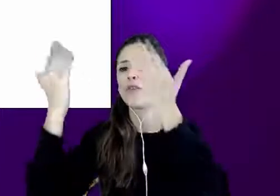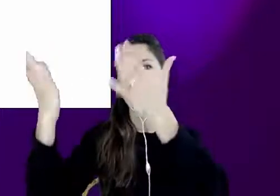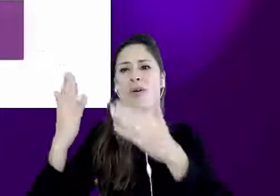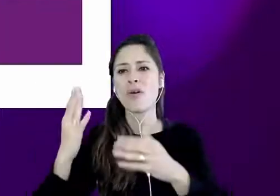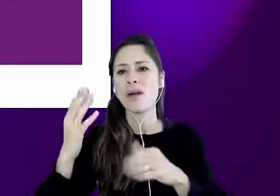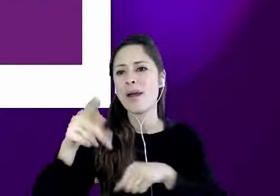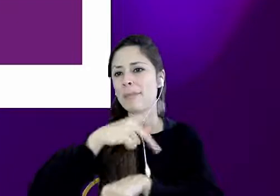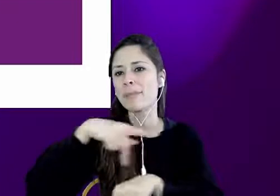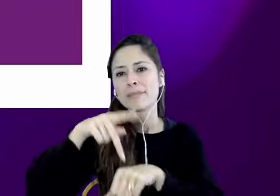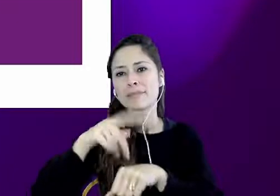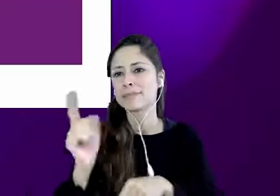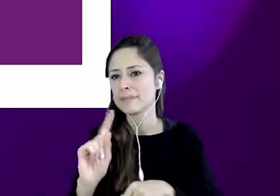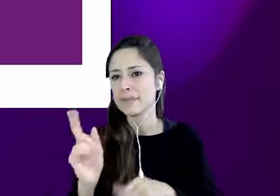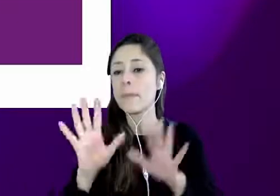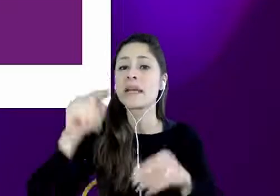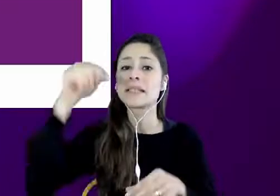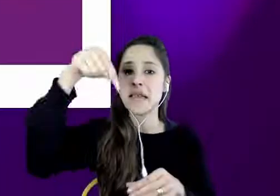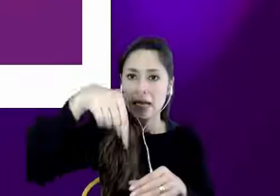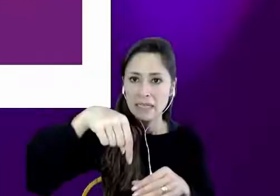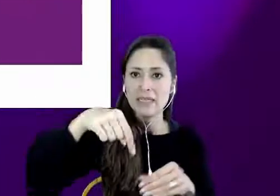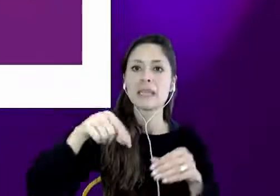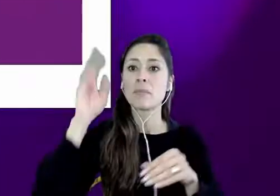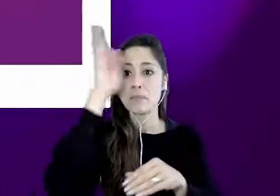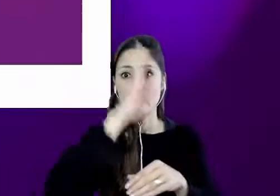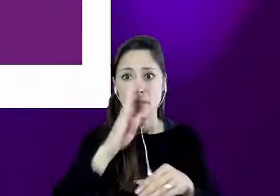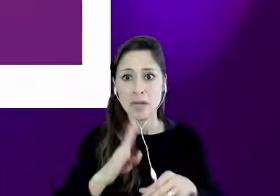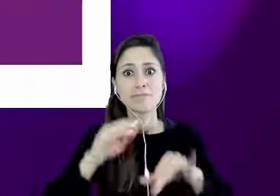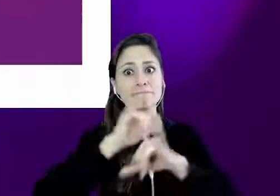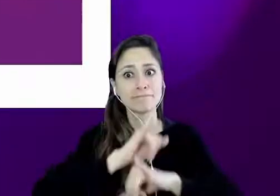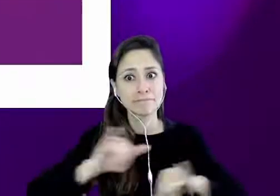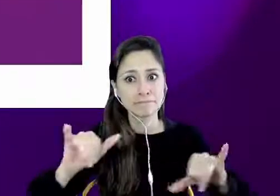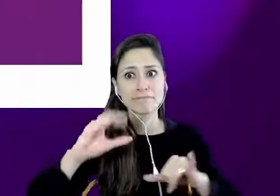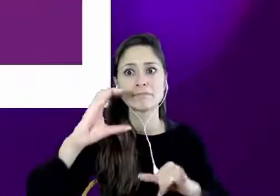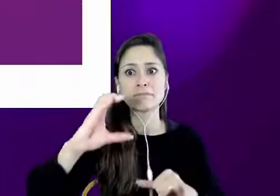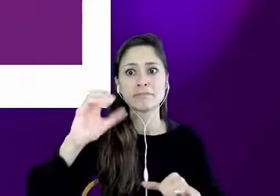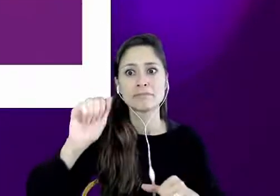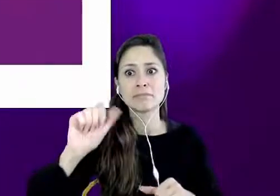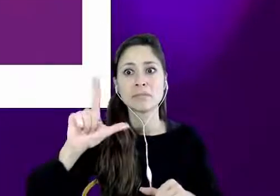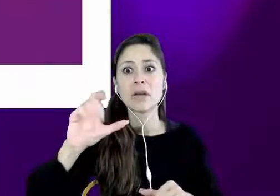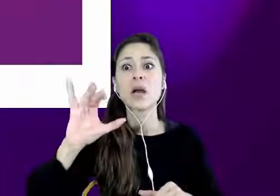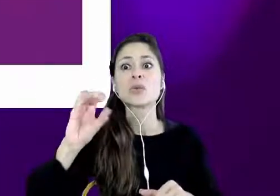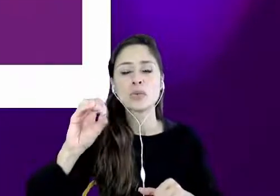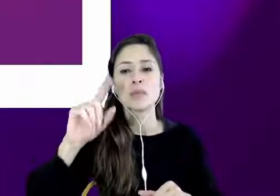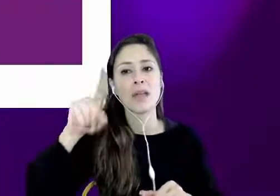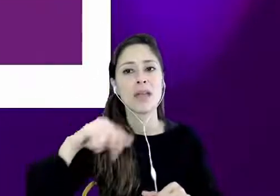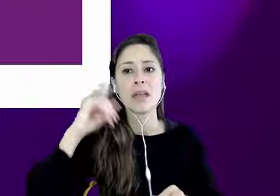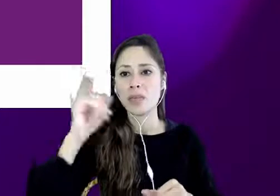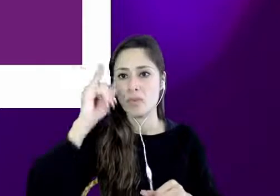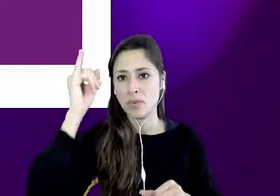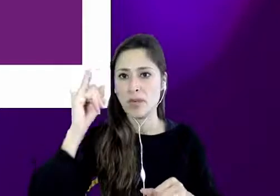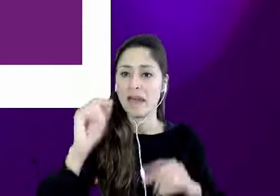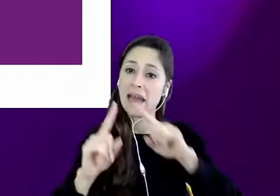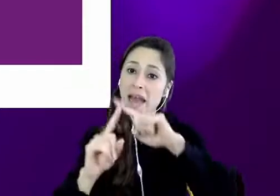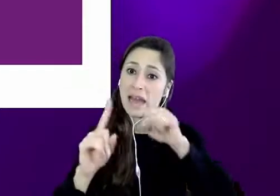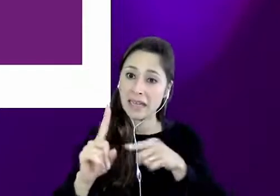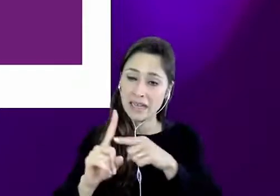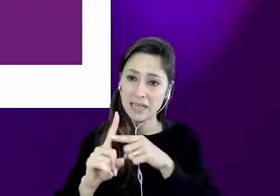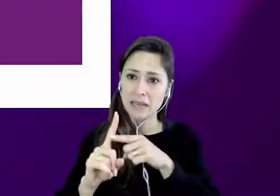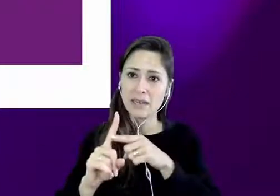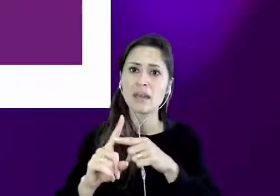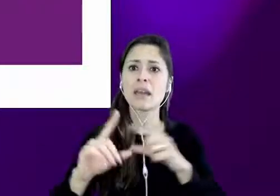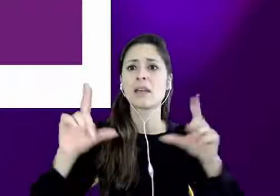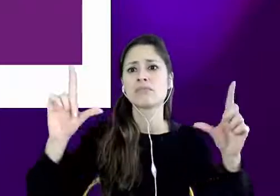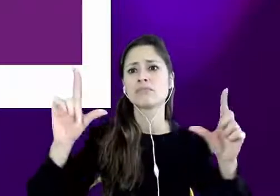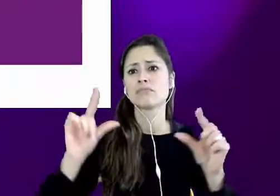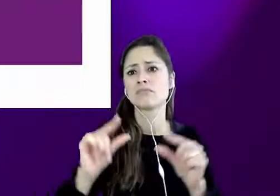papel do cálcio a gente precisa também levar isso bastante em consideração, no sentido de que, durante a gravidez, existe uma redução progressiva do